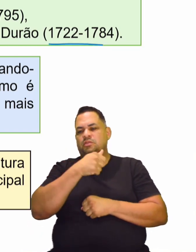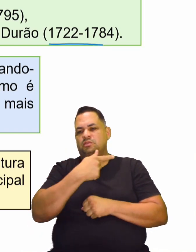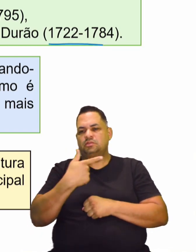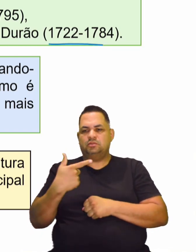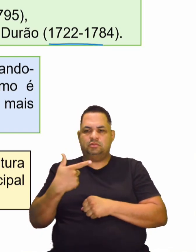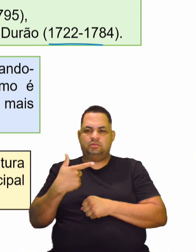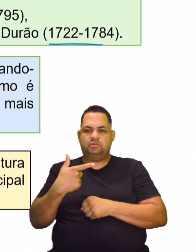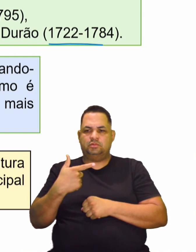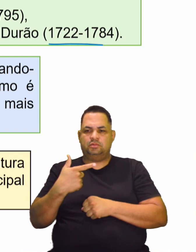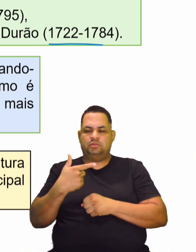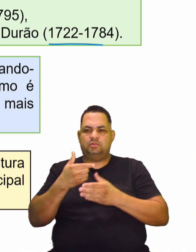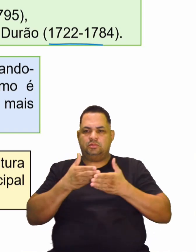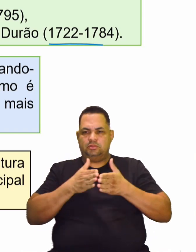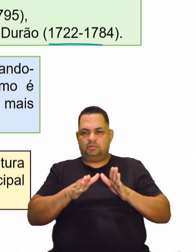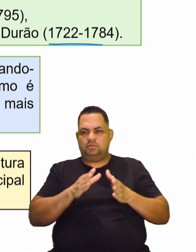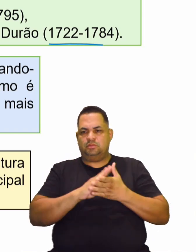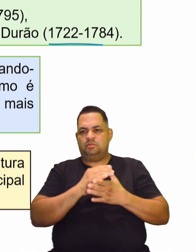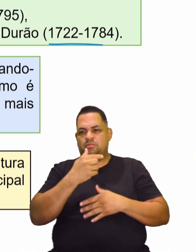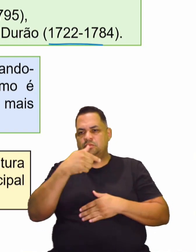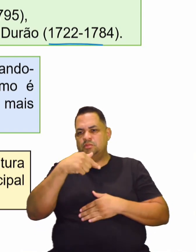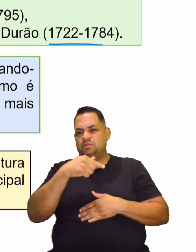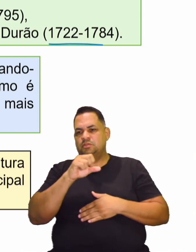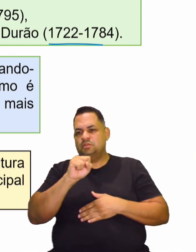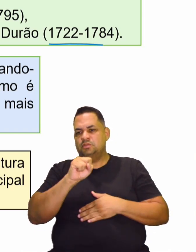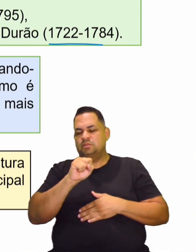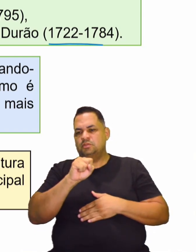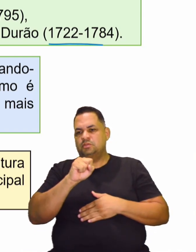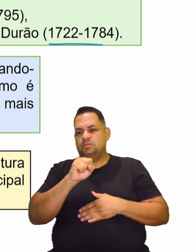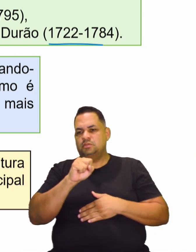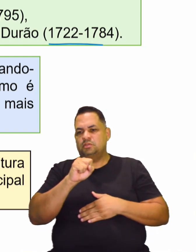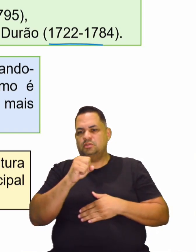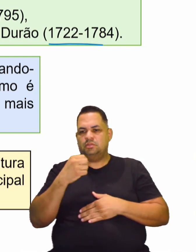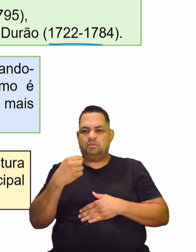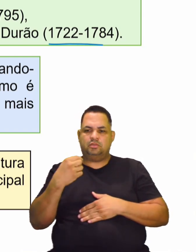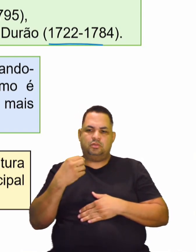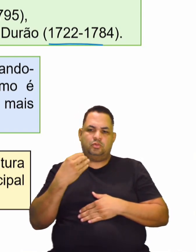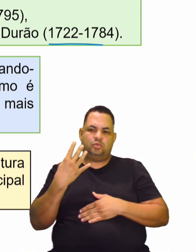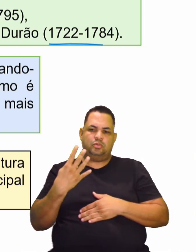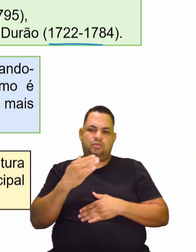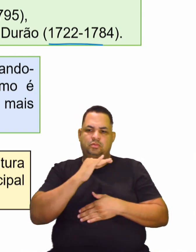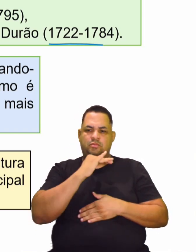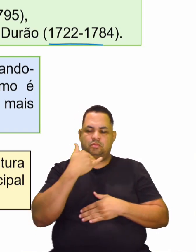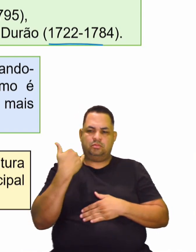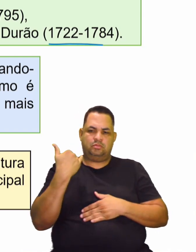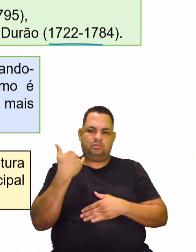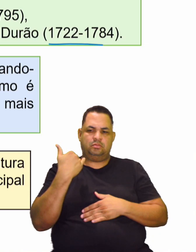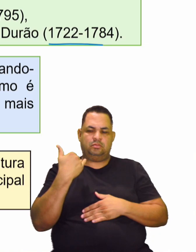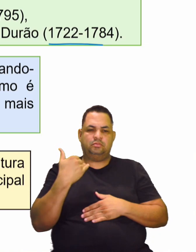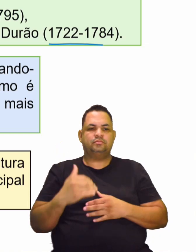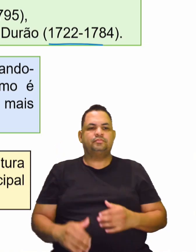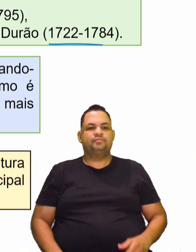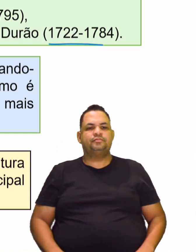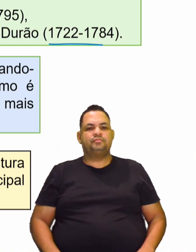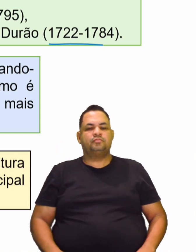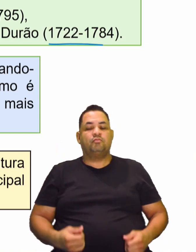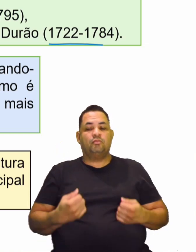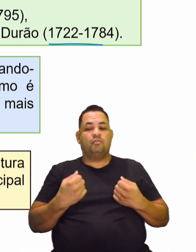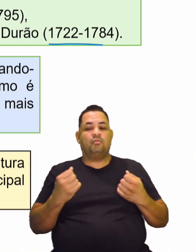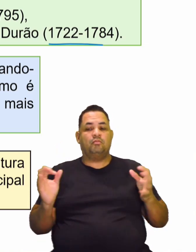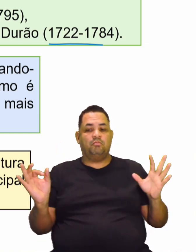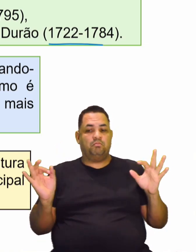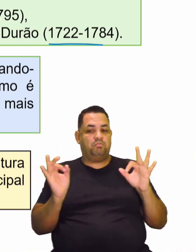1784. Então, estudante, aqui podemos dizer que no Brasil